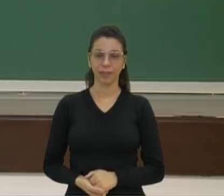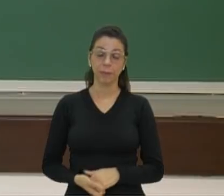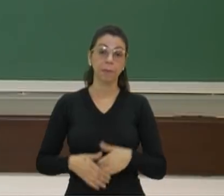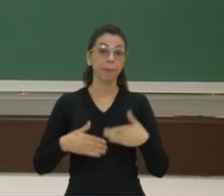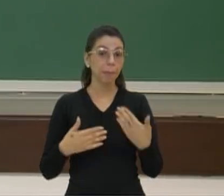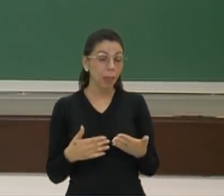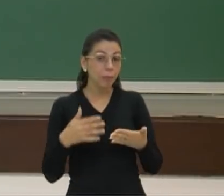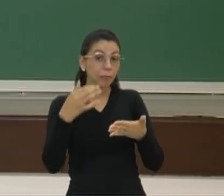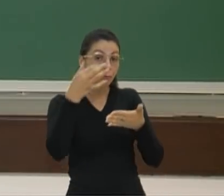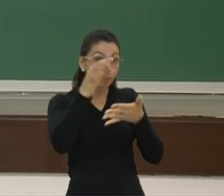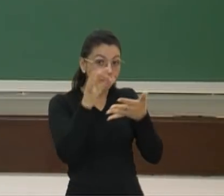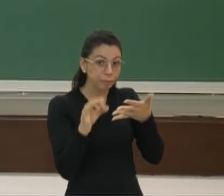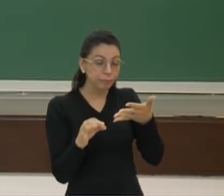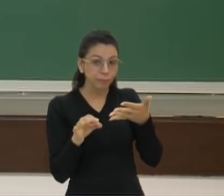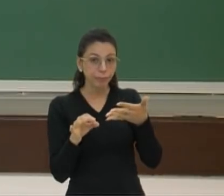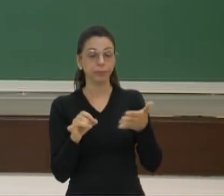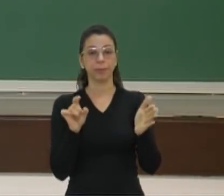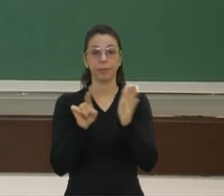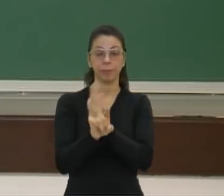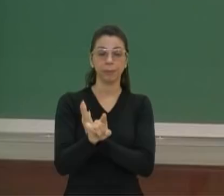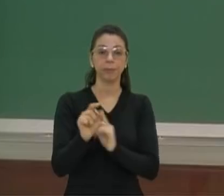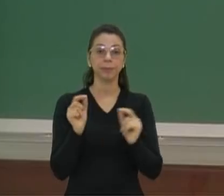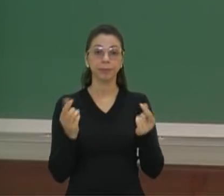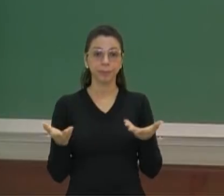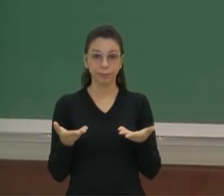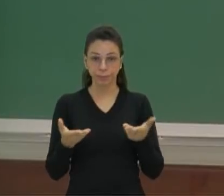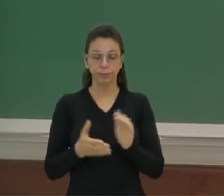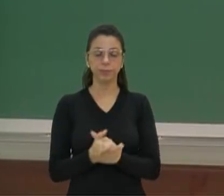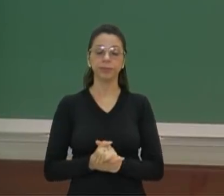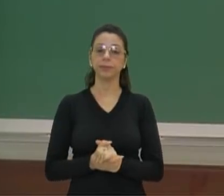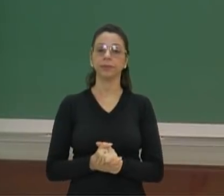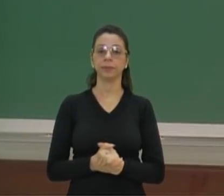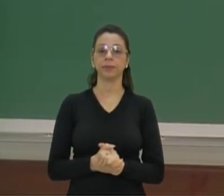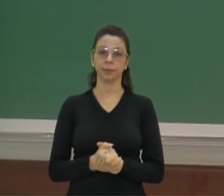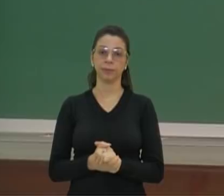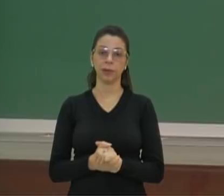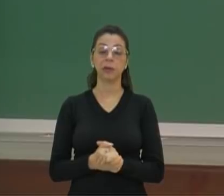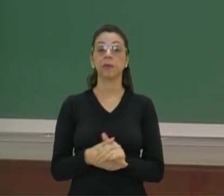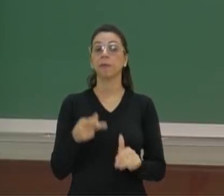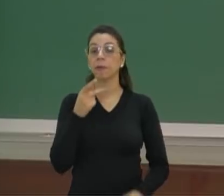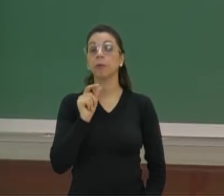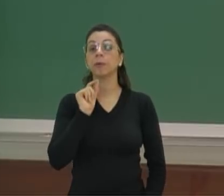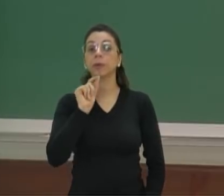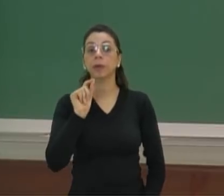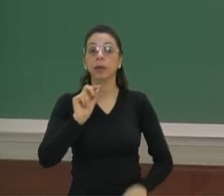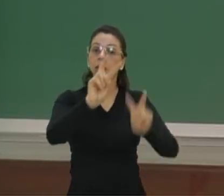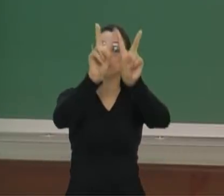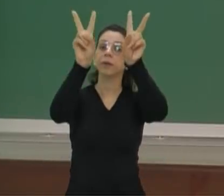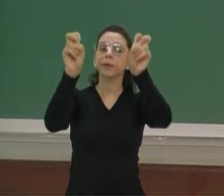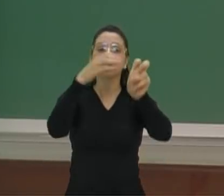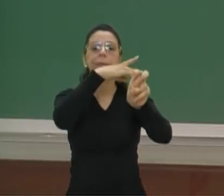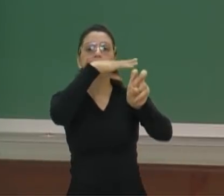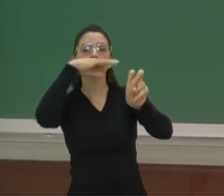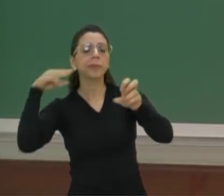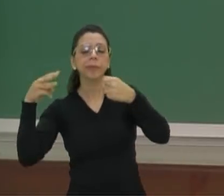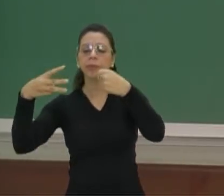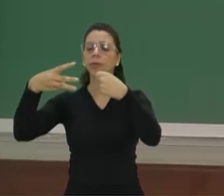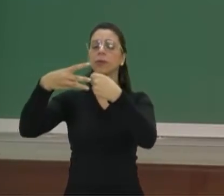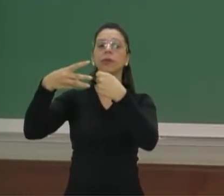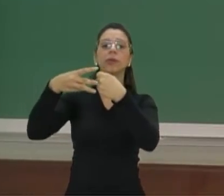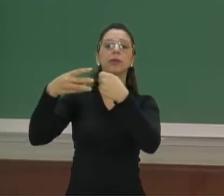Vamos corrigir esse nosso último quiz da aula de hoje? Então, se a gente está falando do olfato e onde ficam essas células,